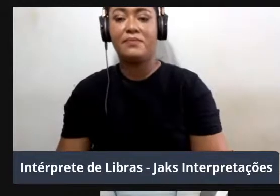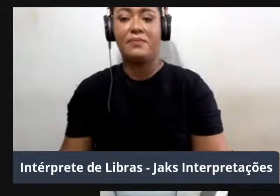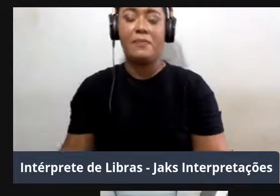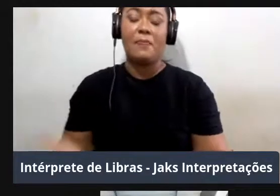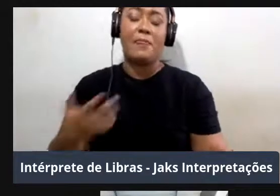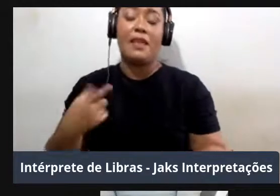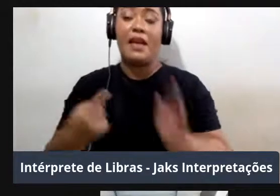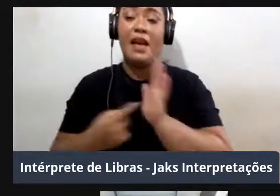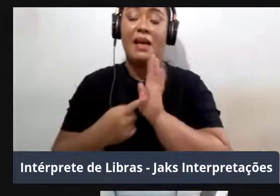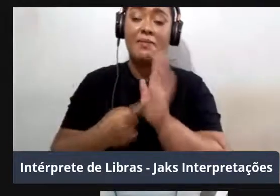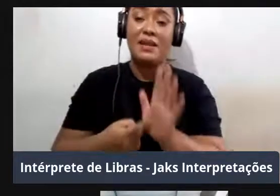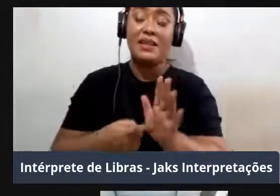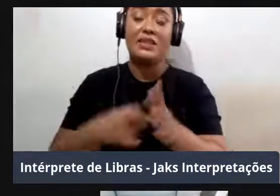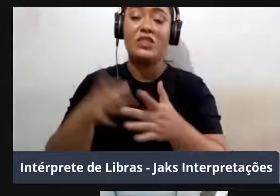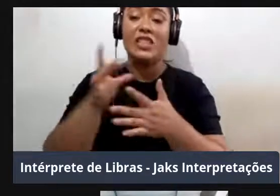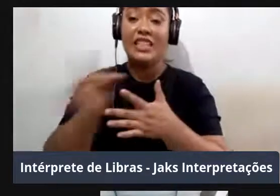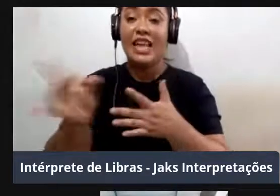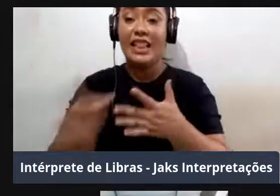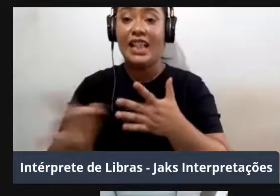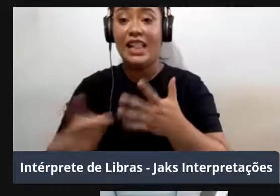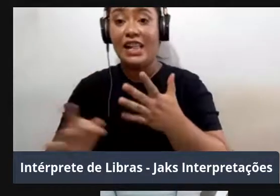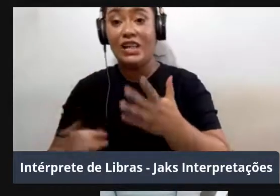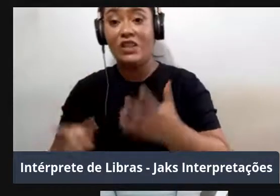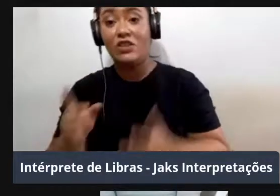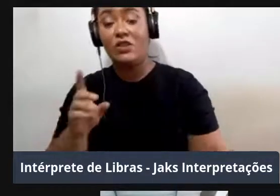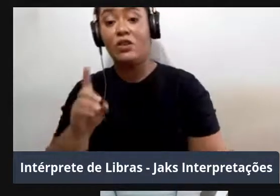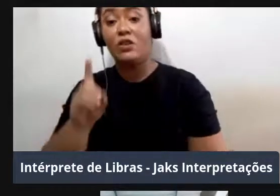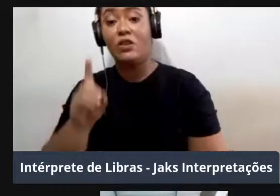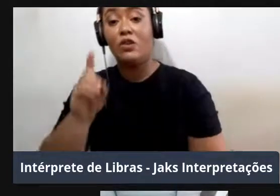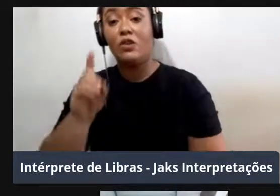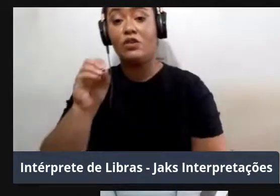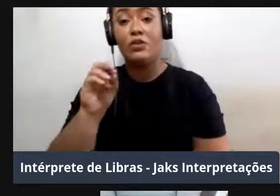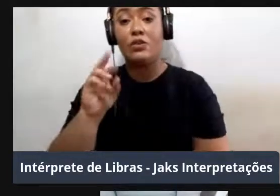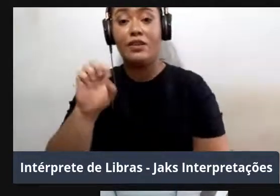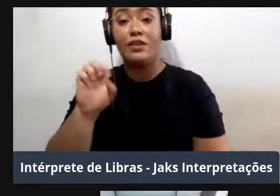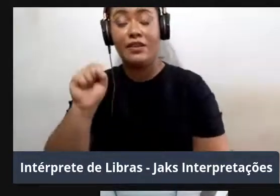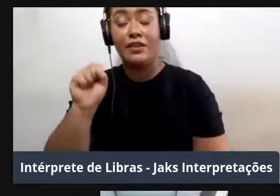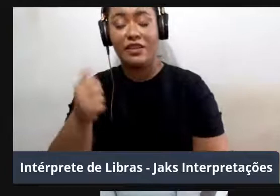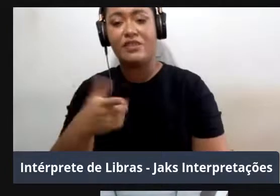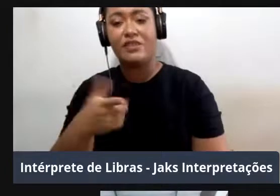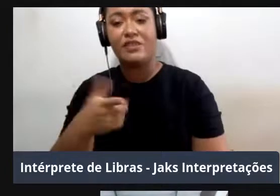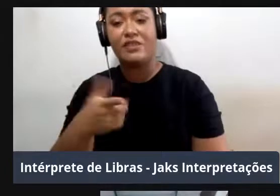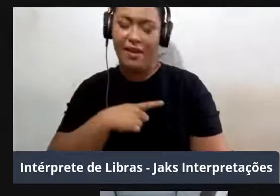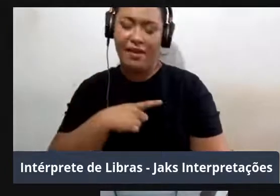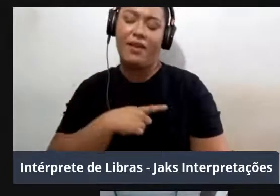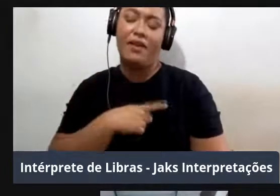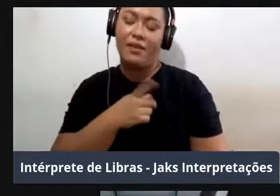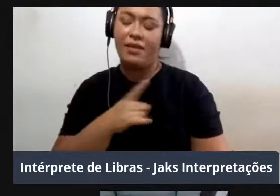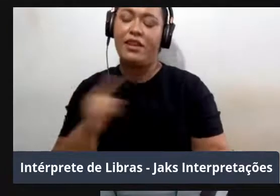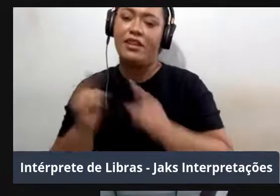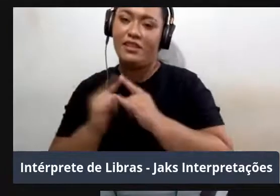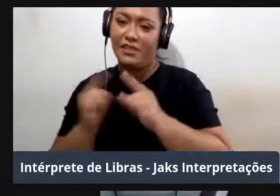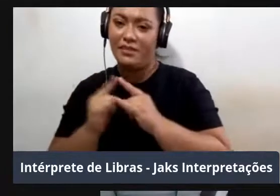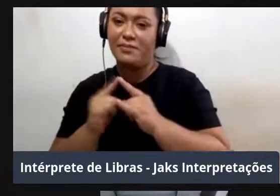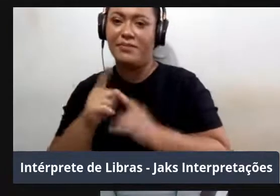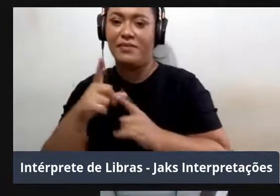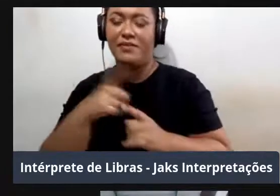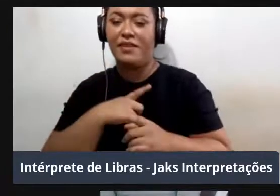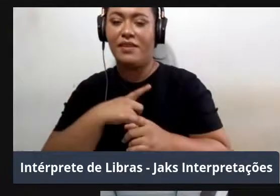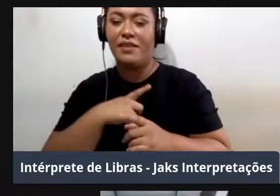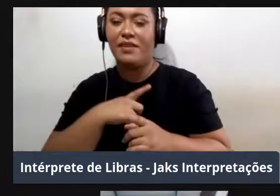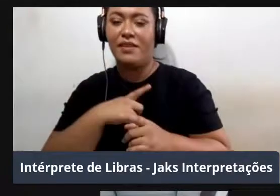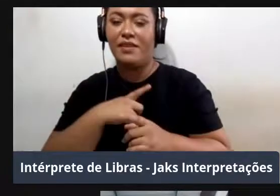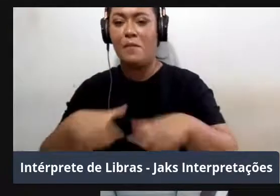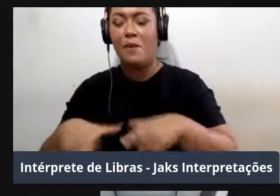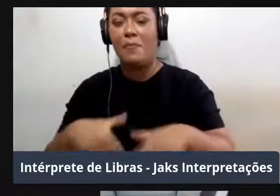tem esse trabalho também junto ao Instituto Mamirauá, em Tefé, né? Aí a Núbia Mello disse que a Rede Cegonha tem